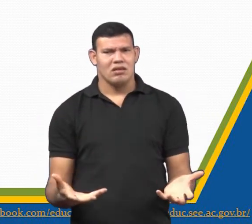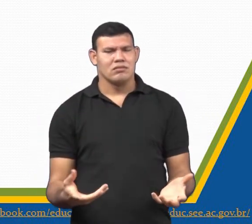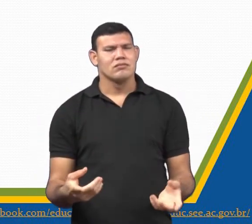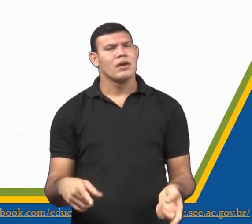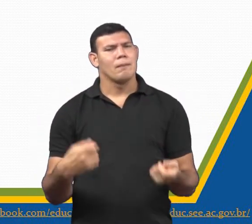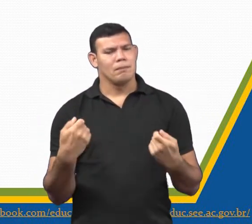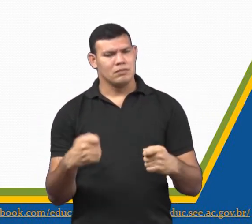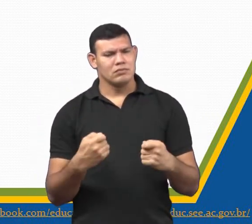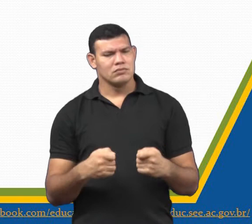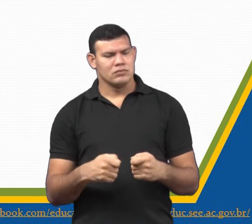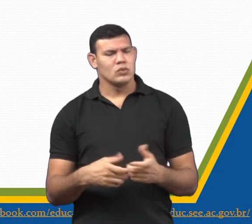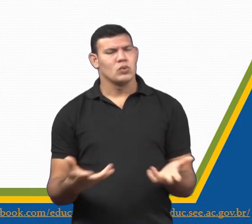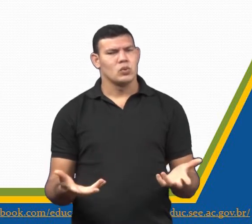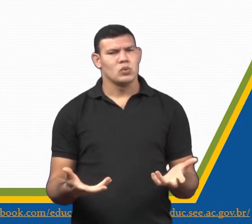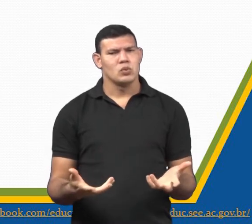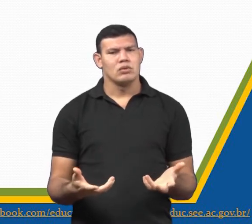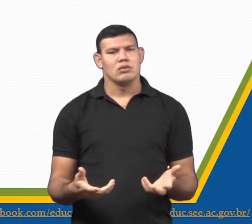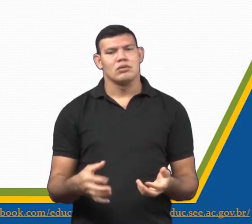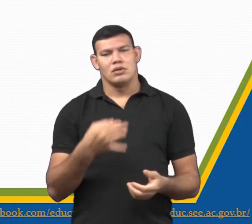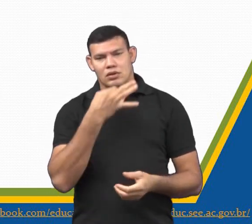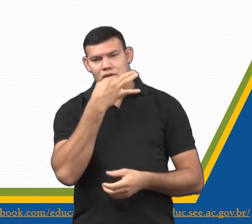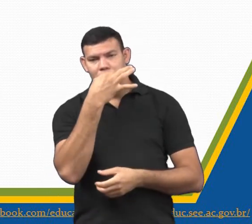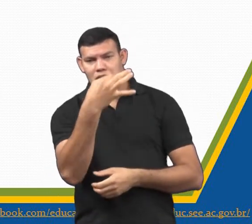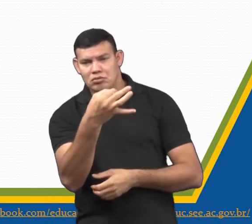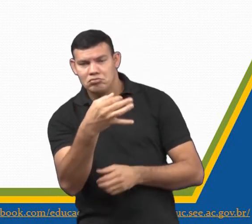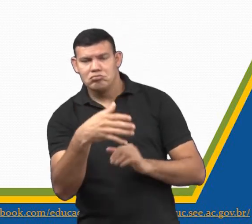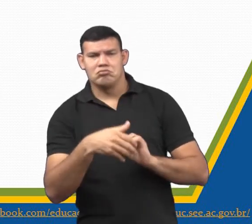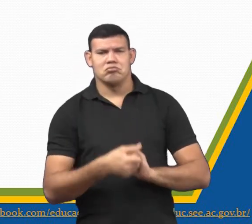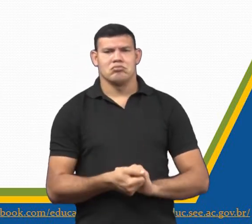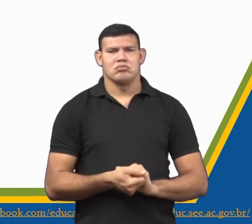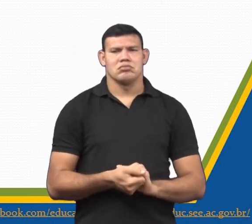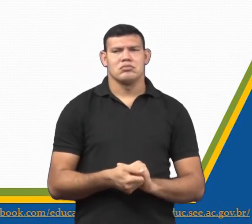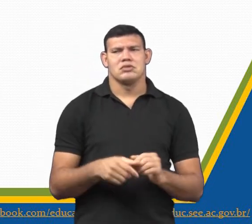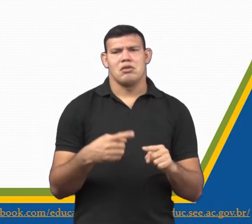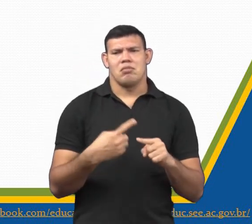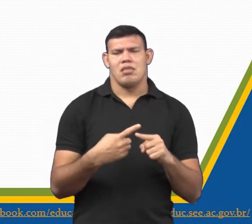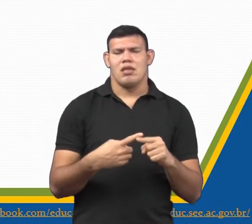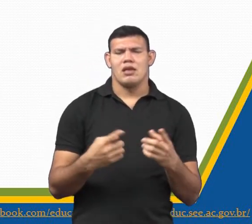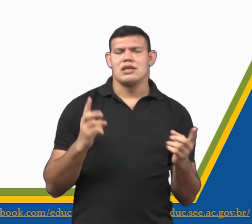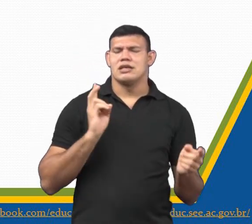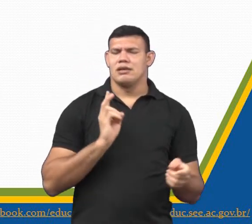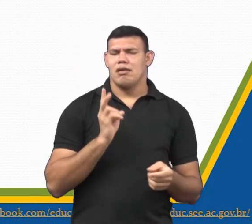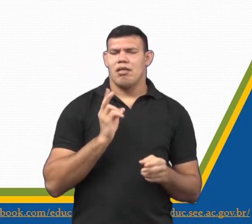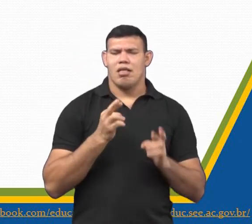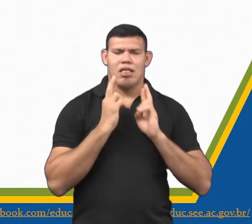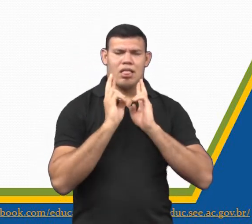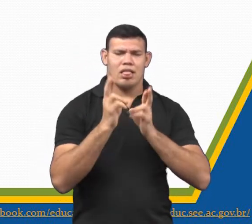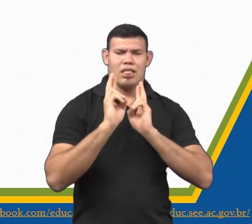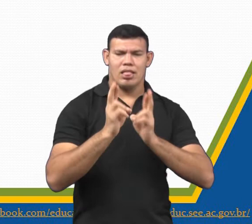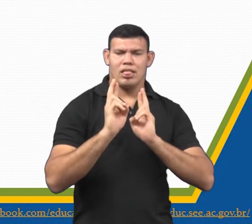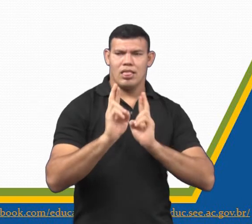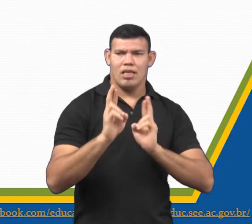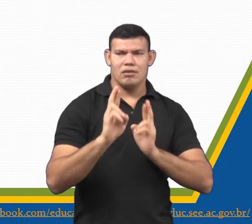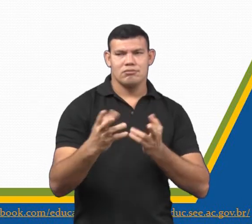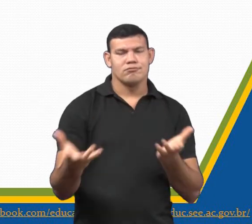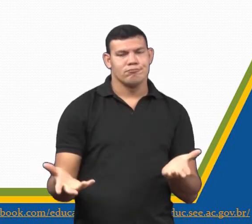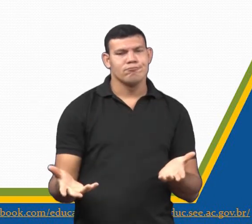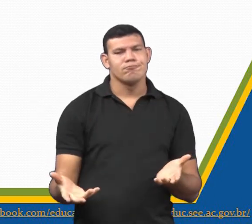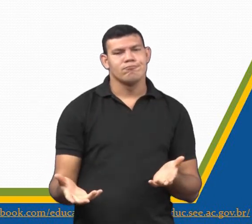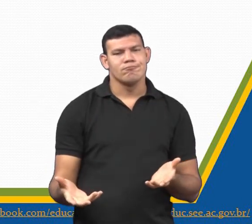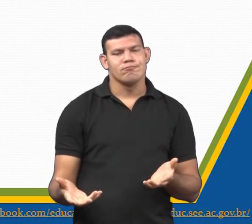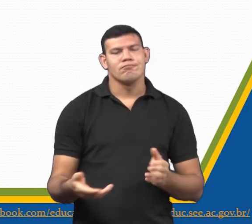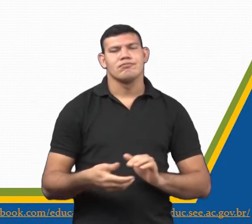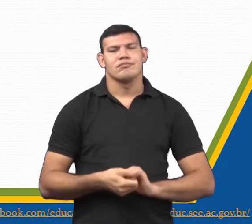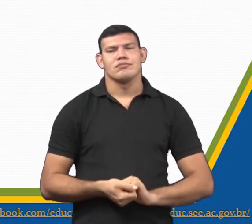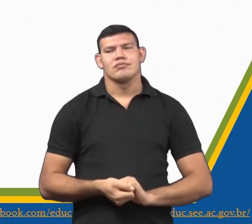escuchadas en vez de juzgadas. No da para criticar tanto. Recuerden, de seguro, de donde.